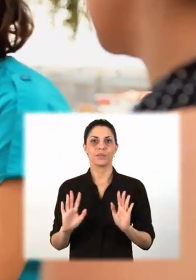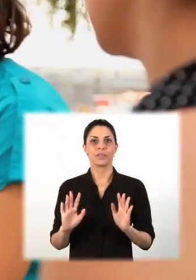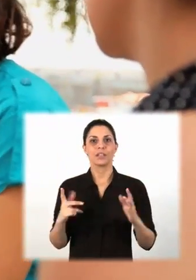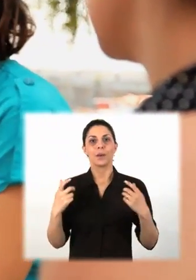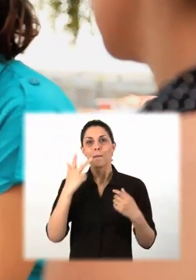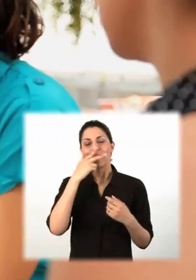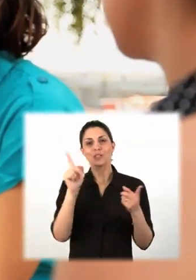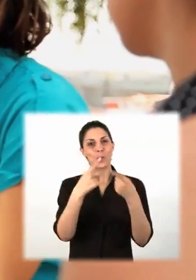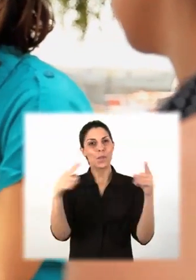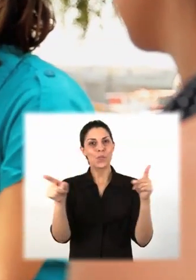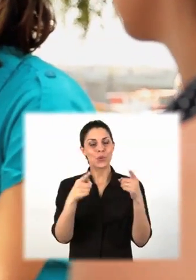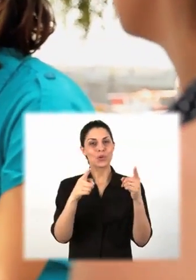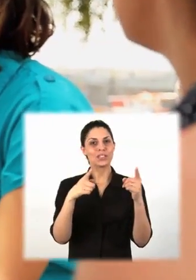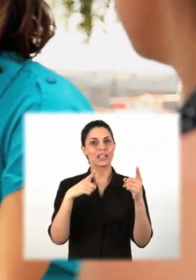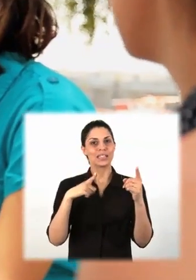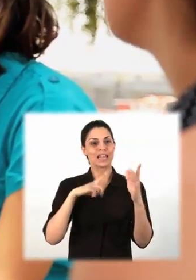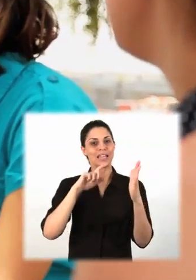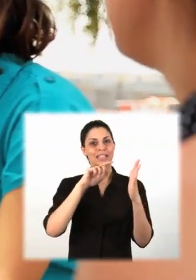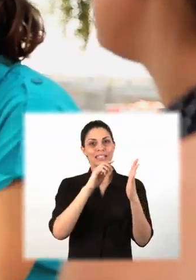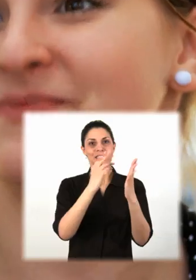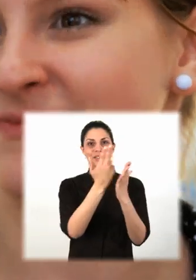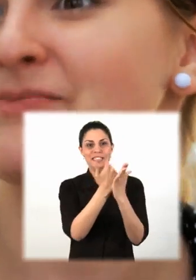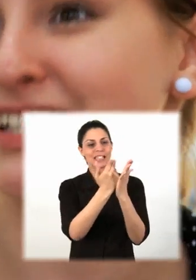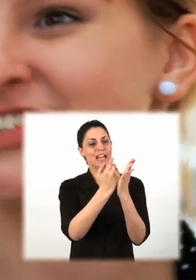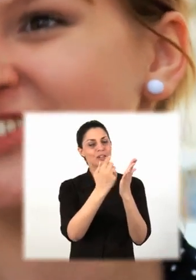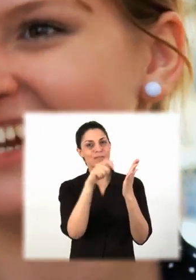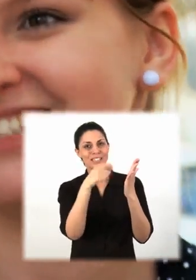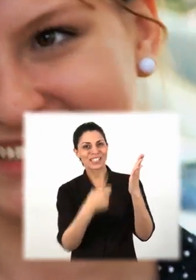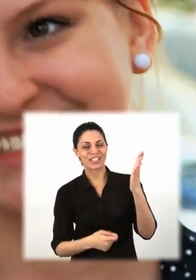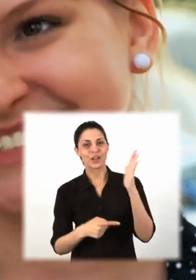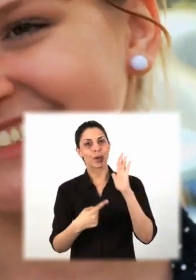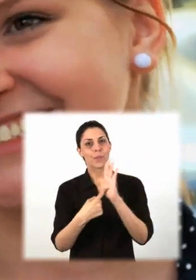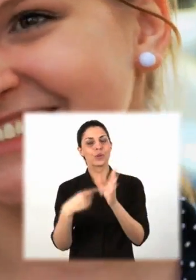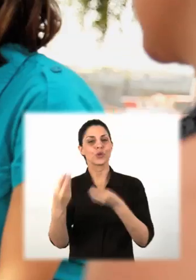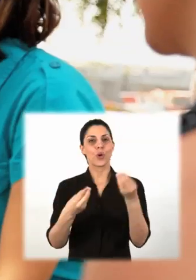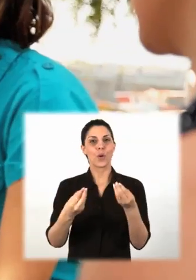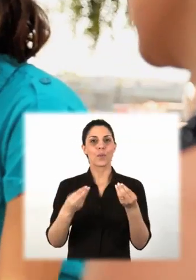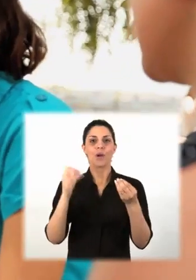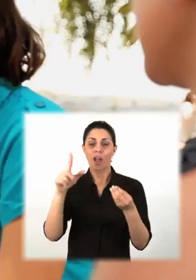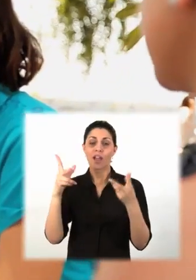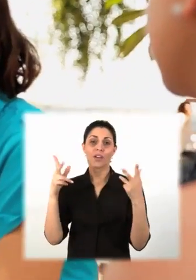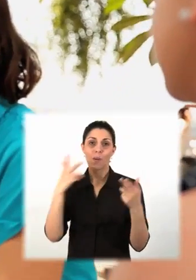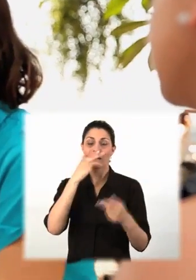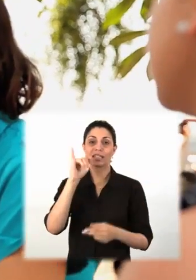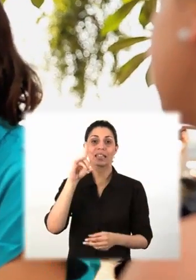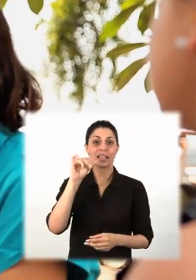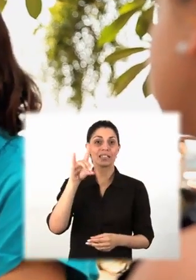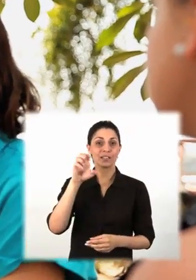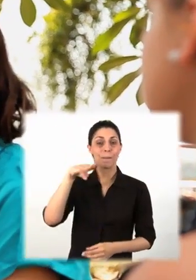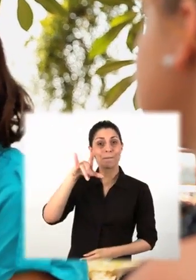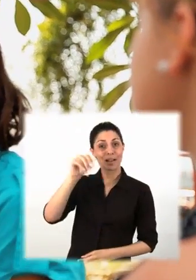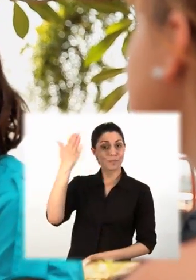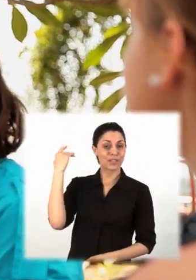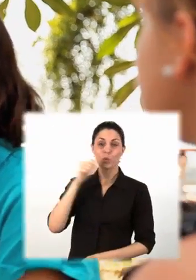outros sinais, igual uma música, assim, pra gente ler como uma partitura, né? Que parece até que foi essa a ideia inicial mesmo da pontuação lá na